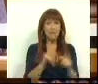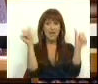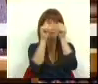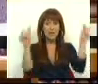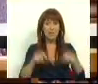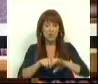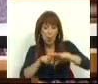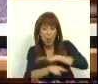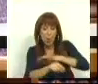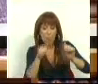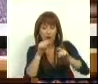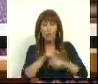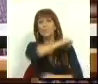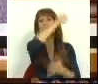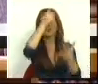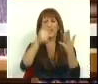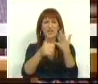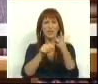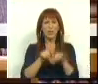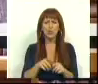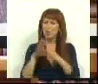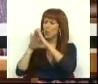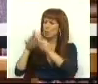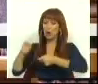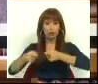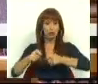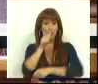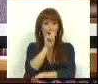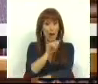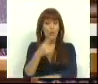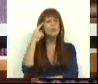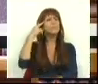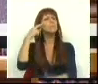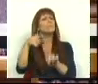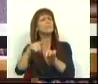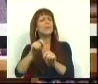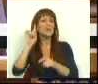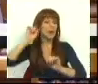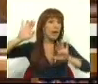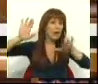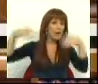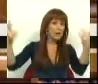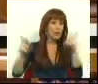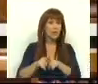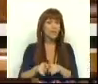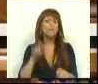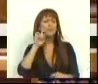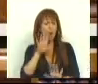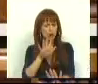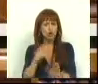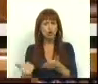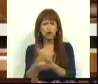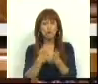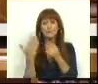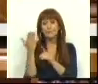de saneamento. Em quinto lugar, que os modelos de gestão da água visem de forma prioritária a preservação deste